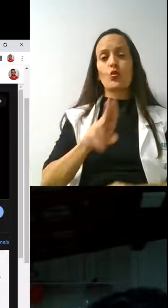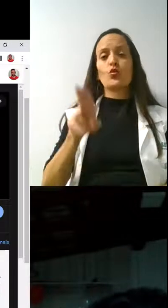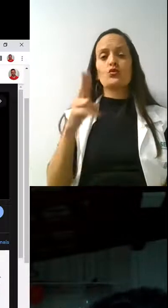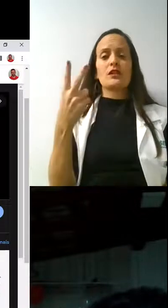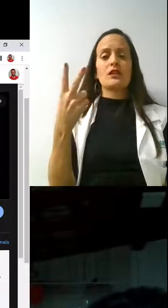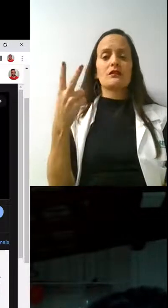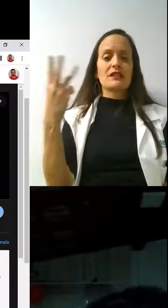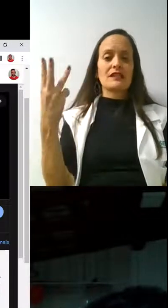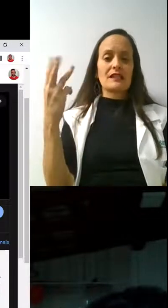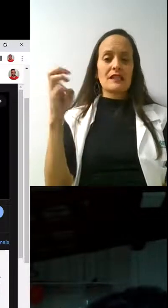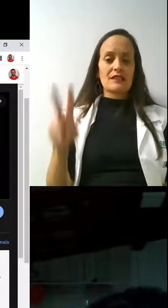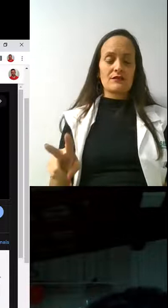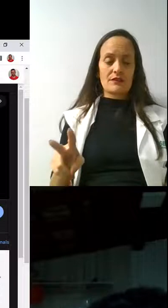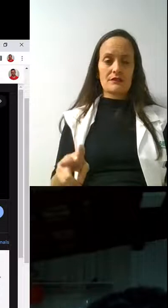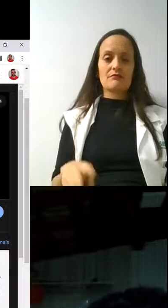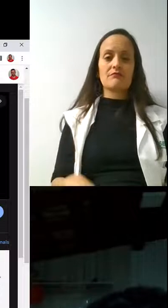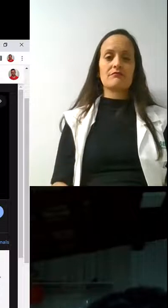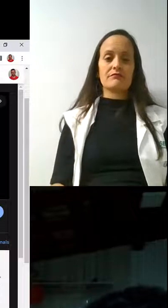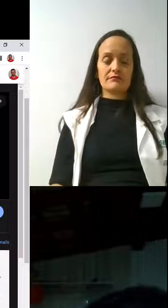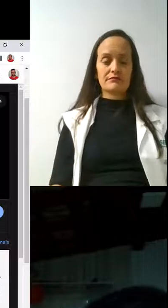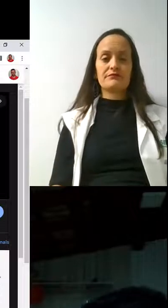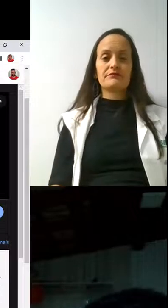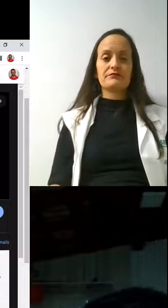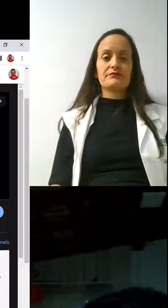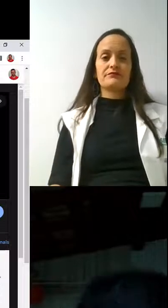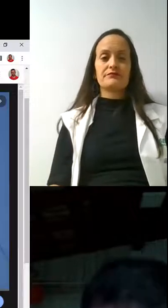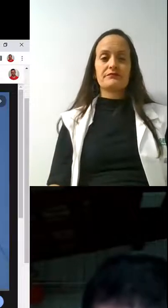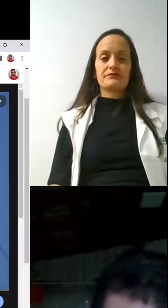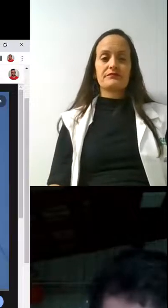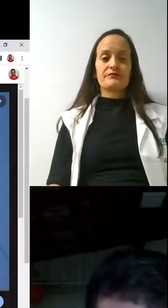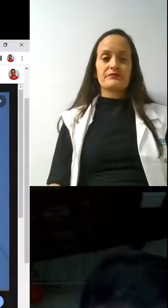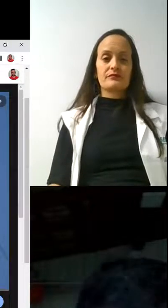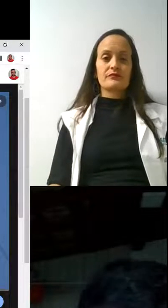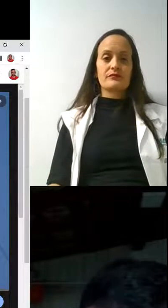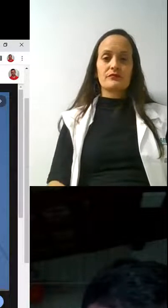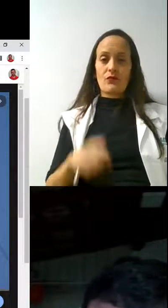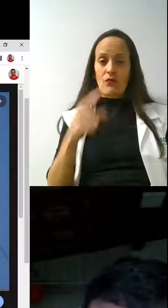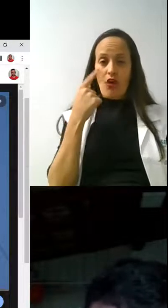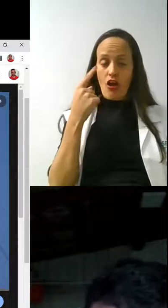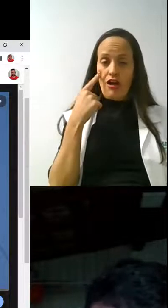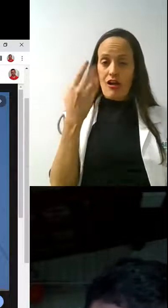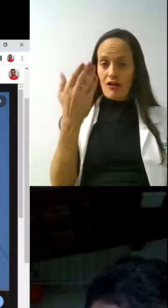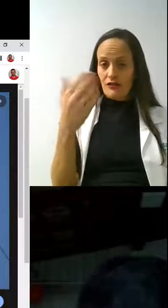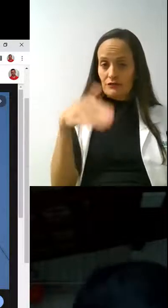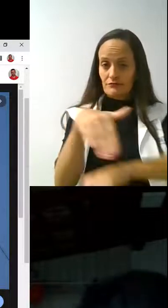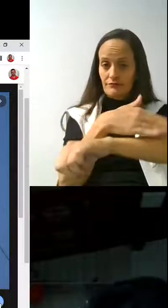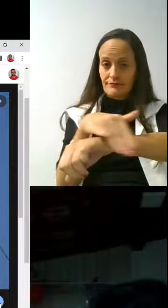rede trifásica, né? Mas ela, a priori, ela é monopolar, né? Então elas instaladas ficam dessa